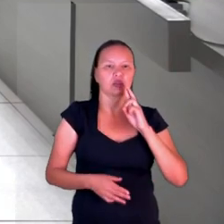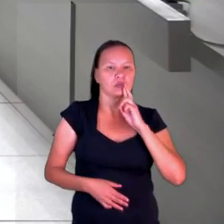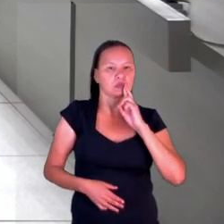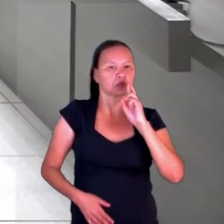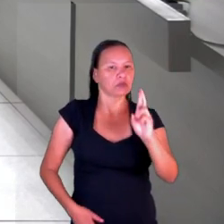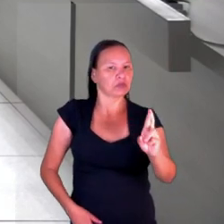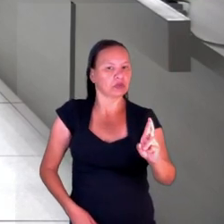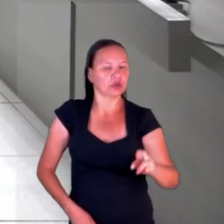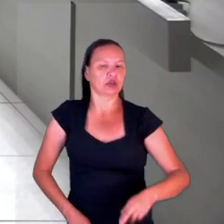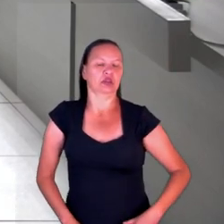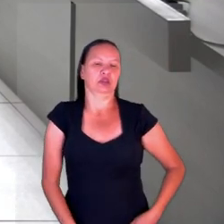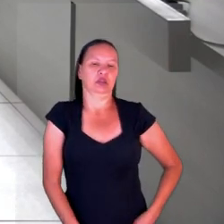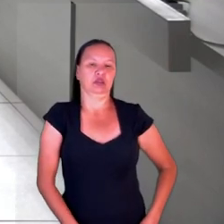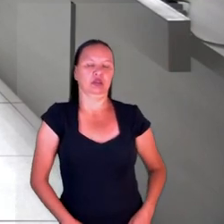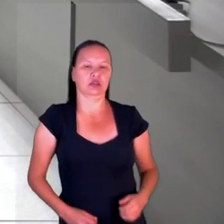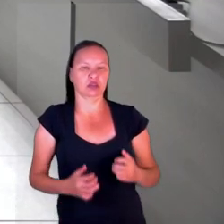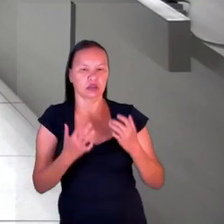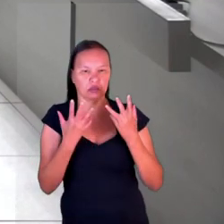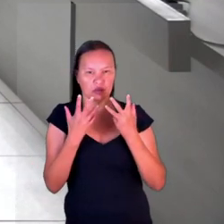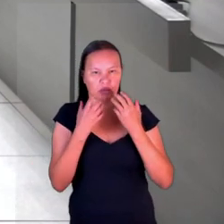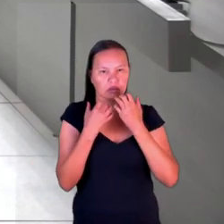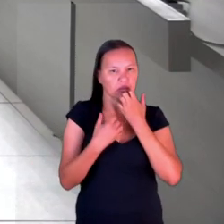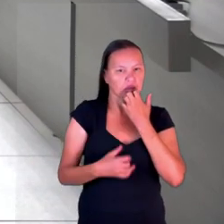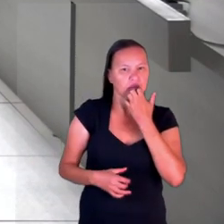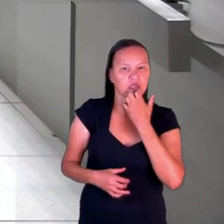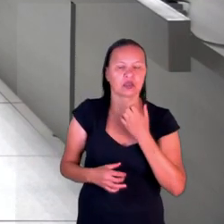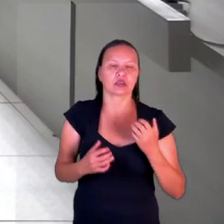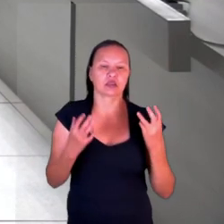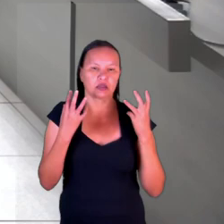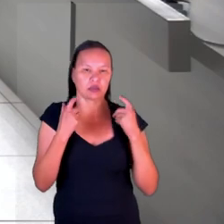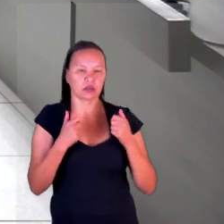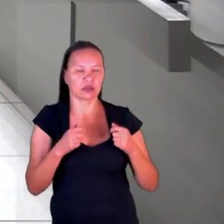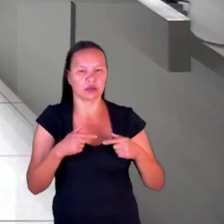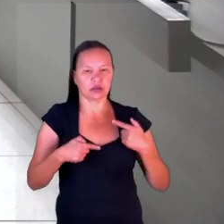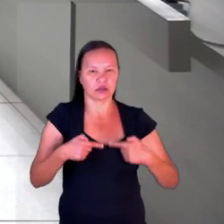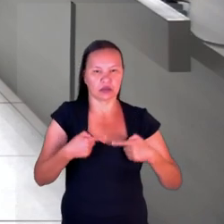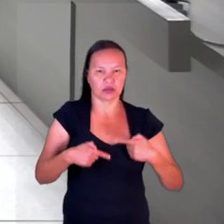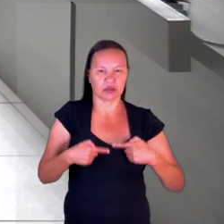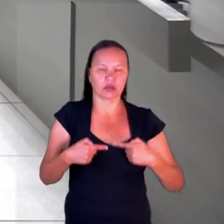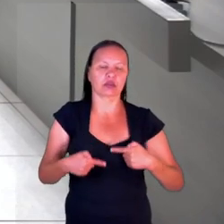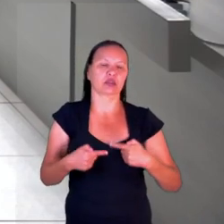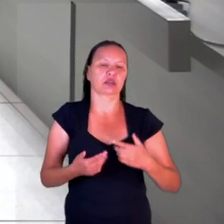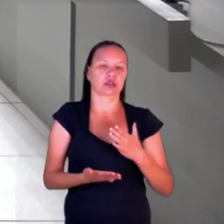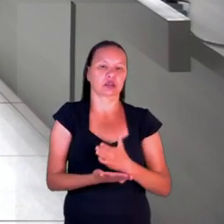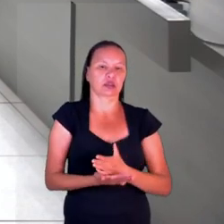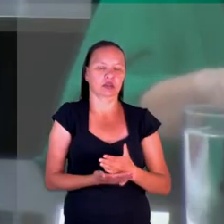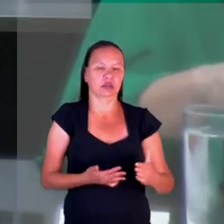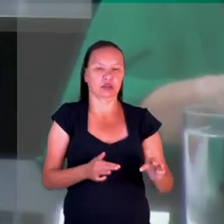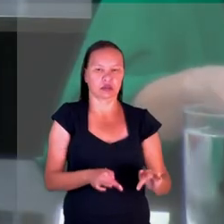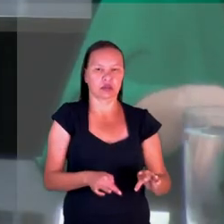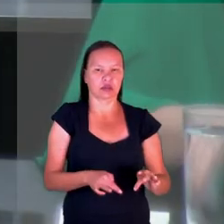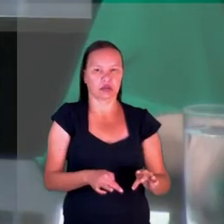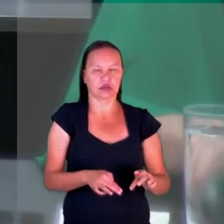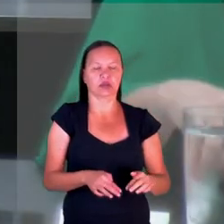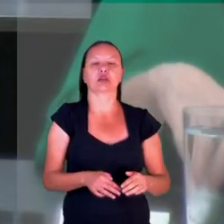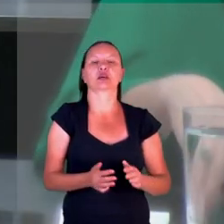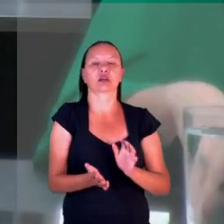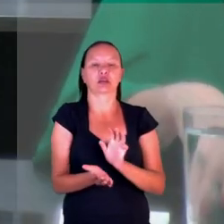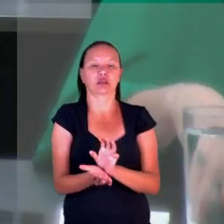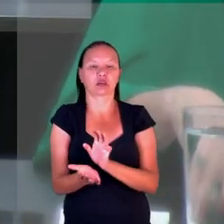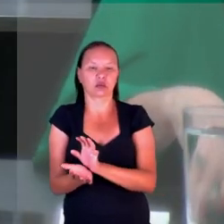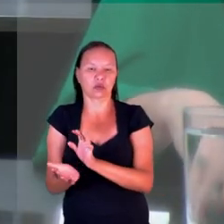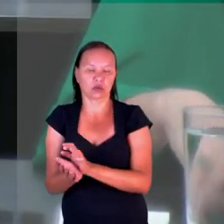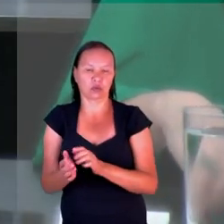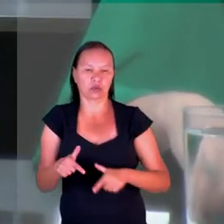a apresentação das experiências vai ter o momento para debate e no final a gente vai fazer grupos de trabalho para discutir entre